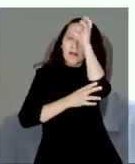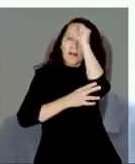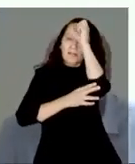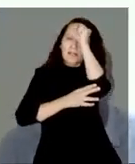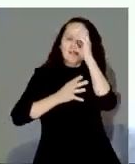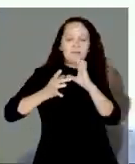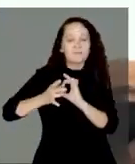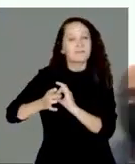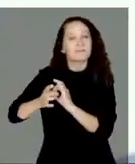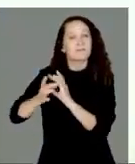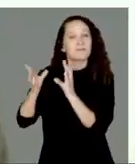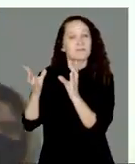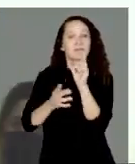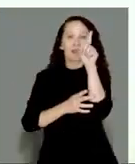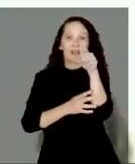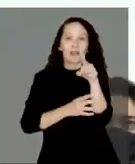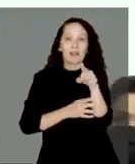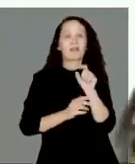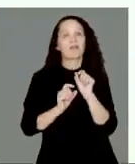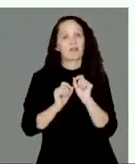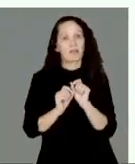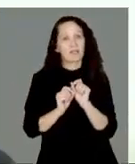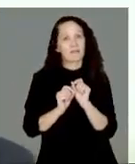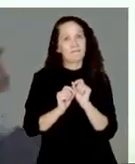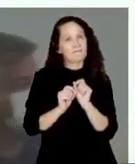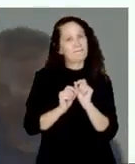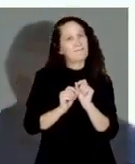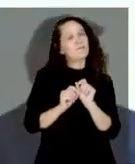a economia crescia 14%.